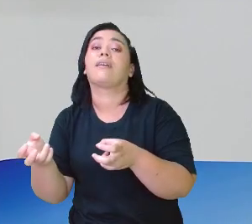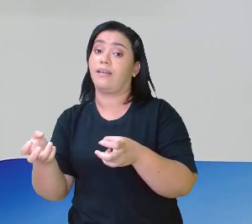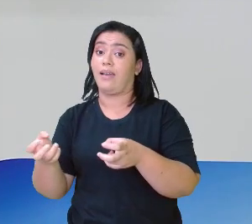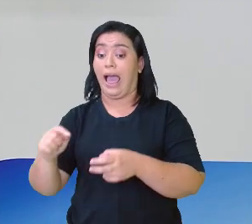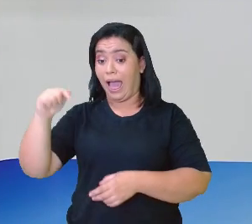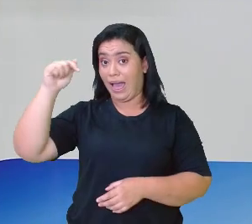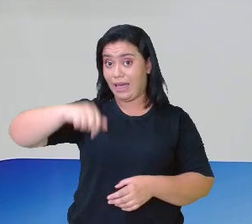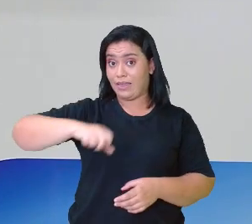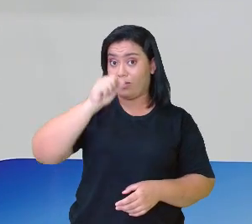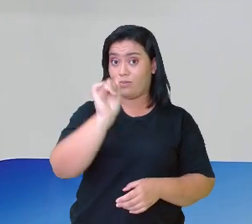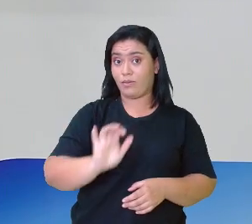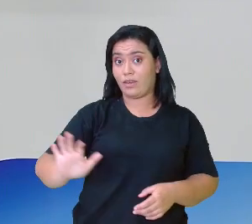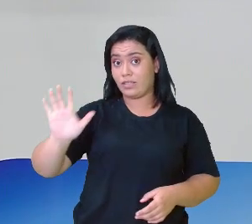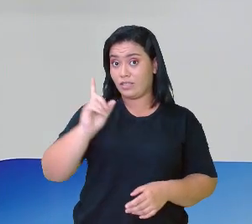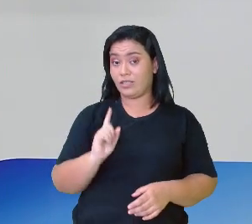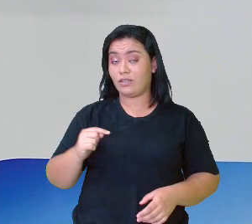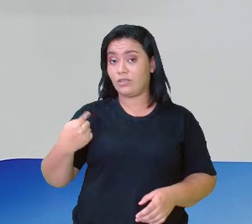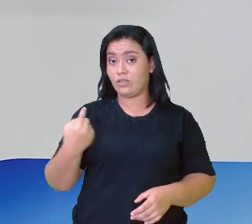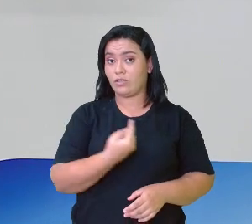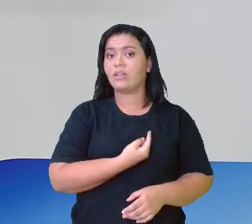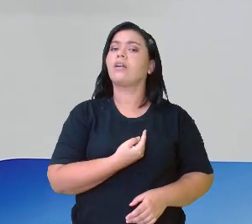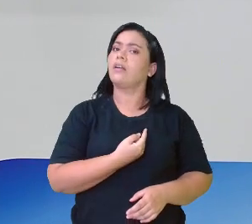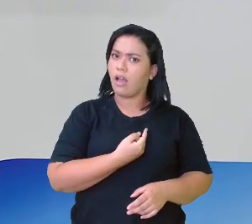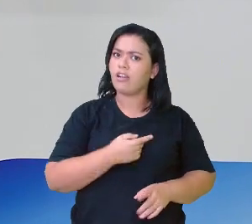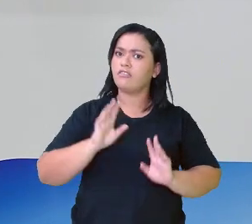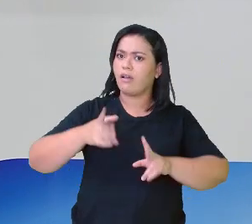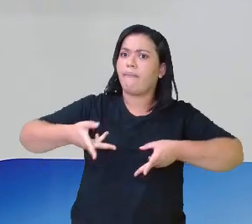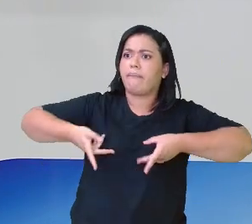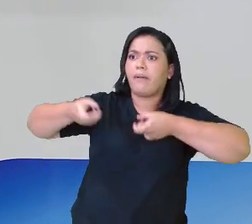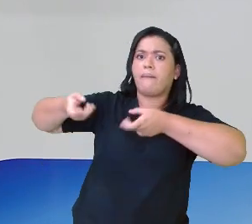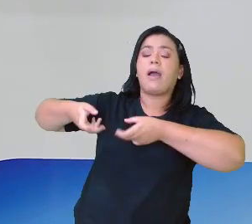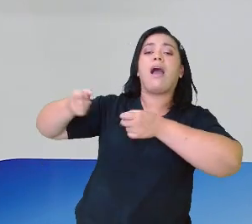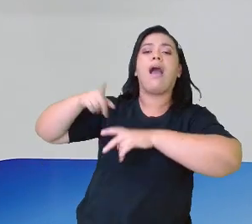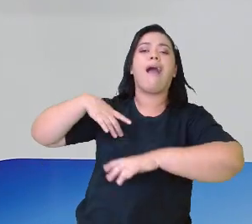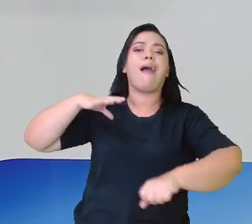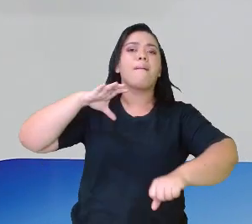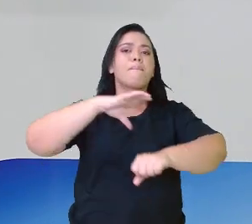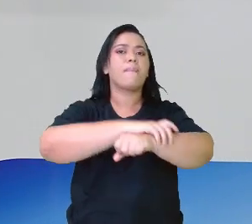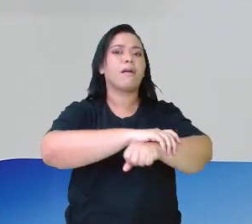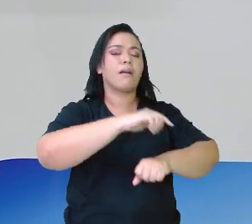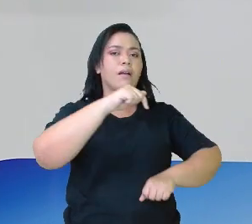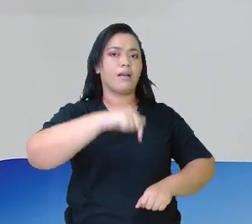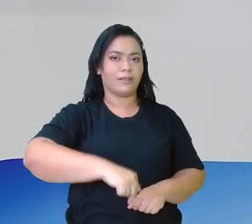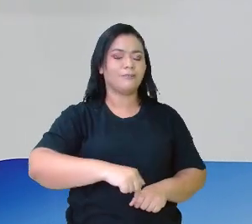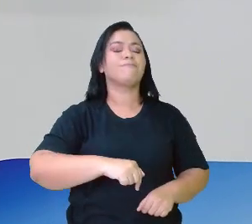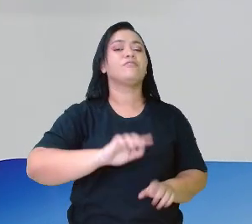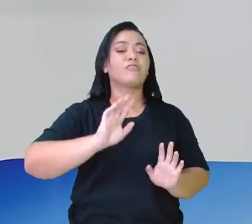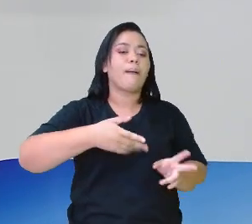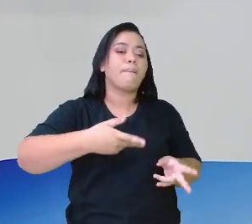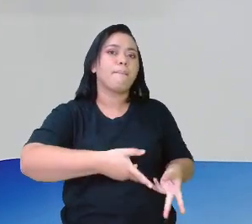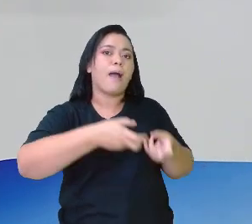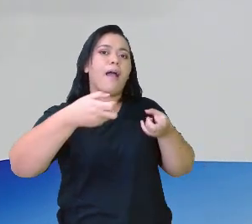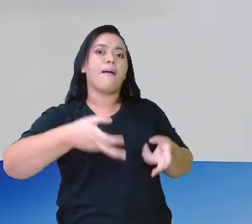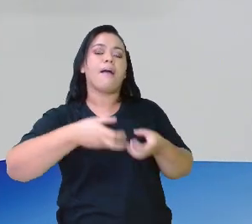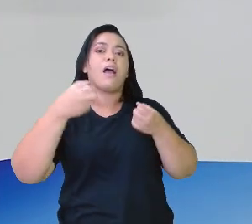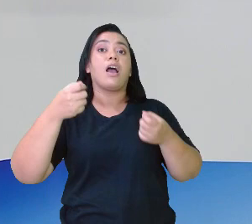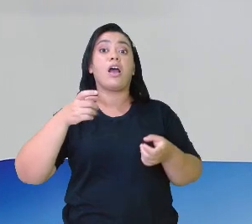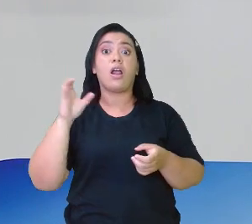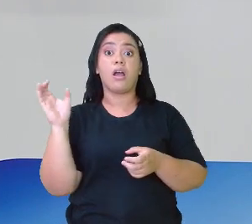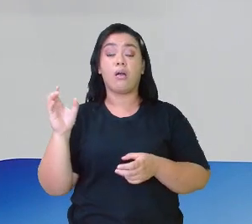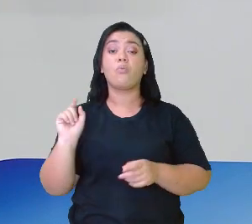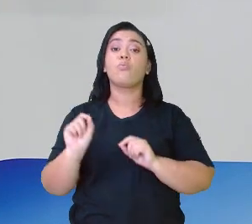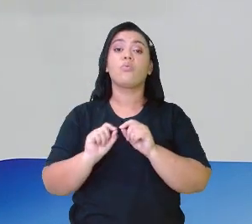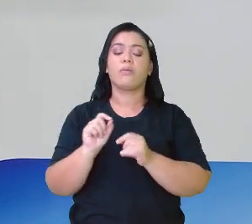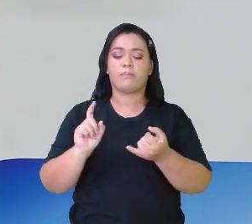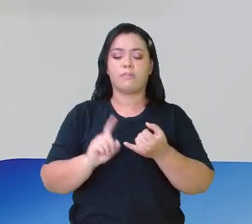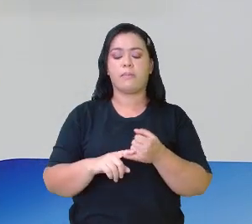no Brasil, né, nós fomos explorados, fomos colonizados. Aqui foram extraídas, logo no início, a